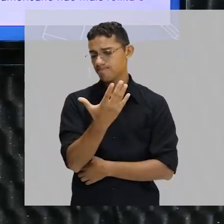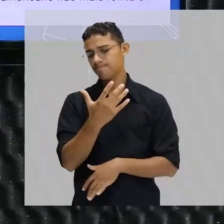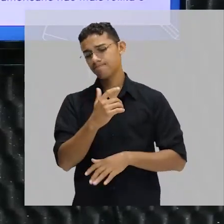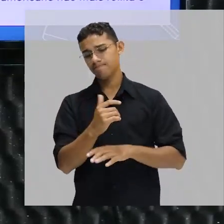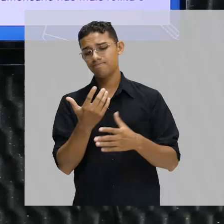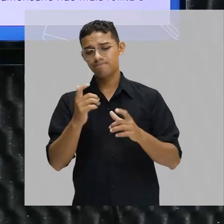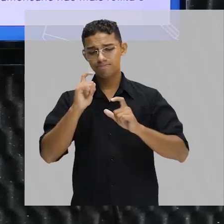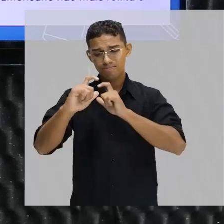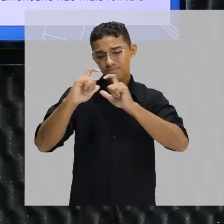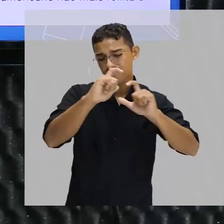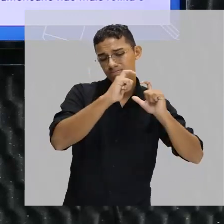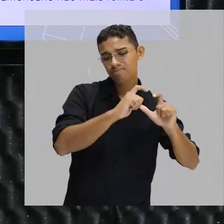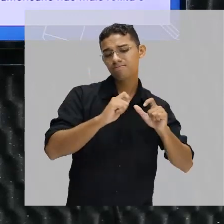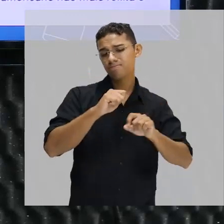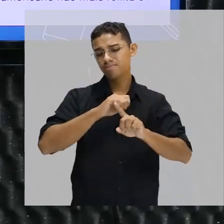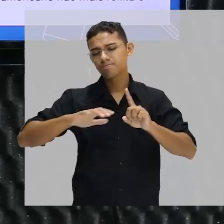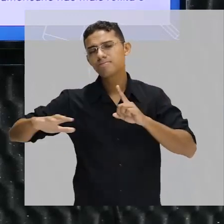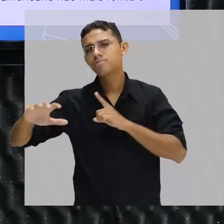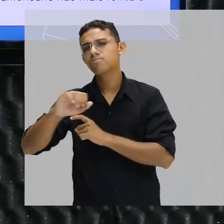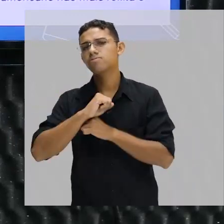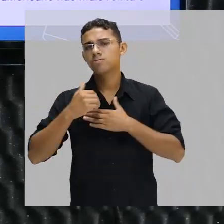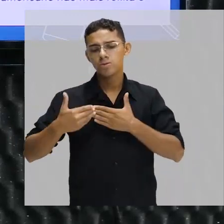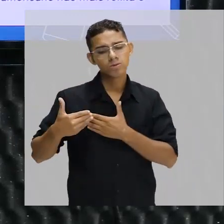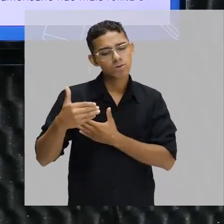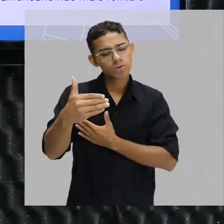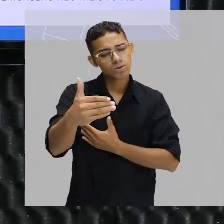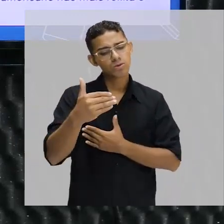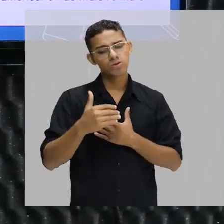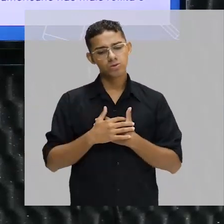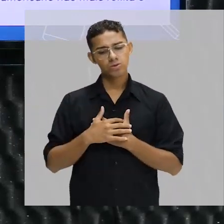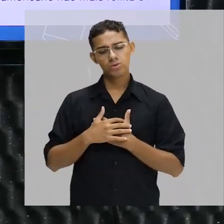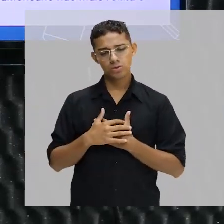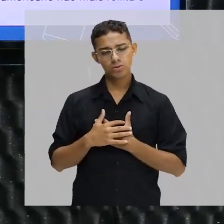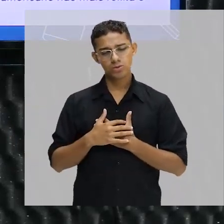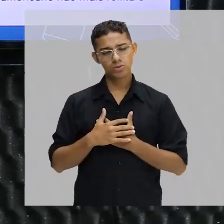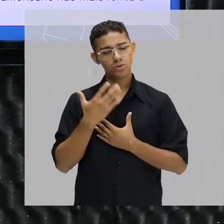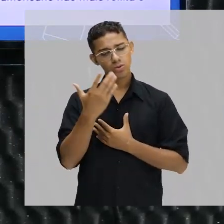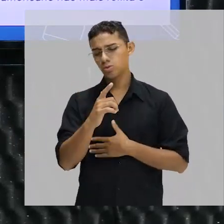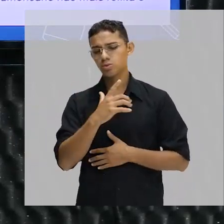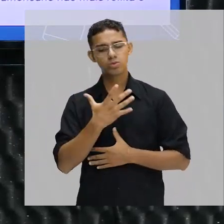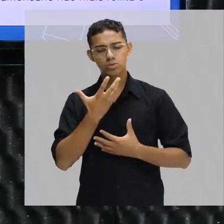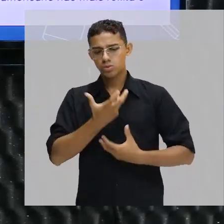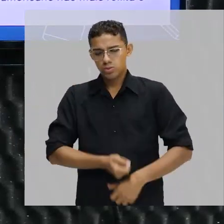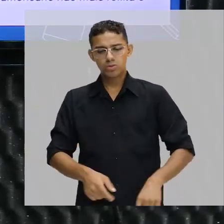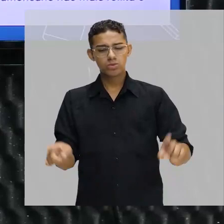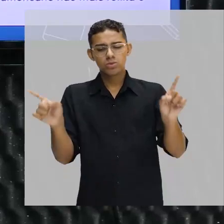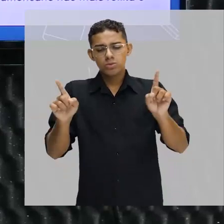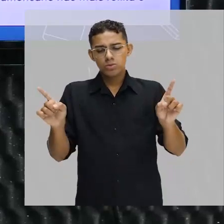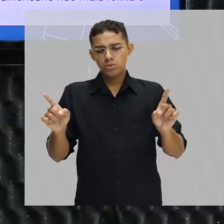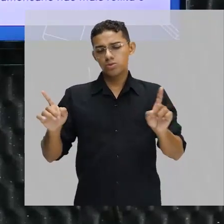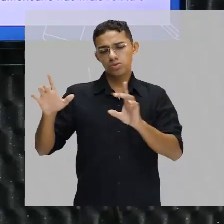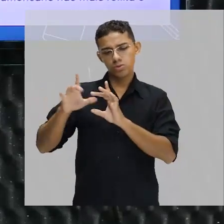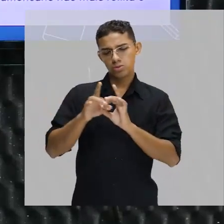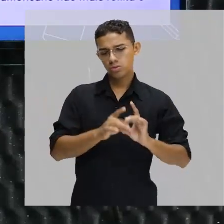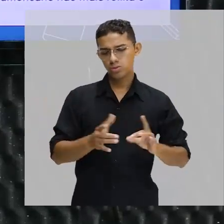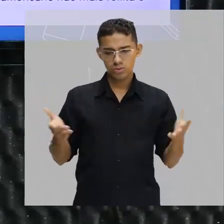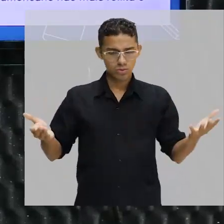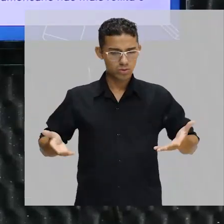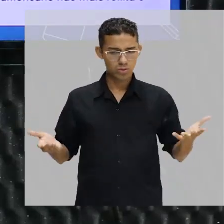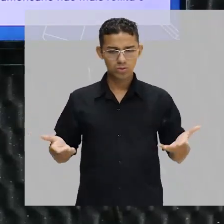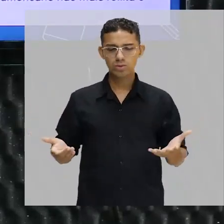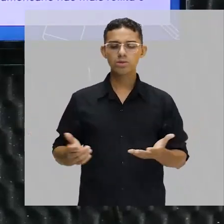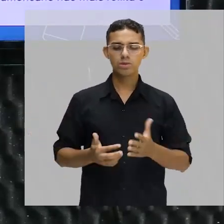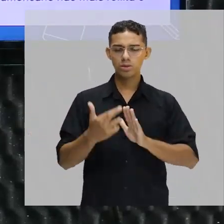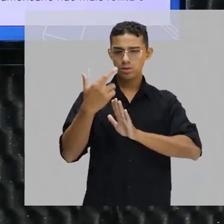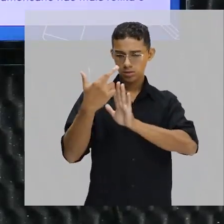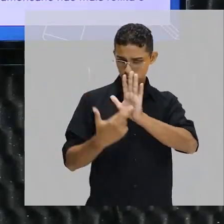seja resolvida, a fim de que o longa norte-americano não mais reflita o contexto atual da nação. Olha que